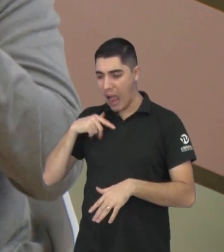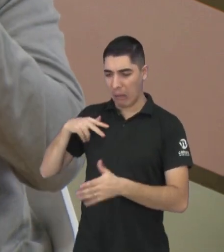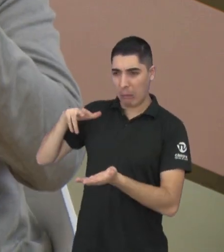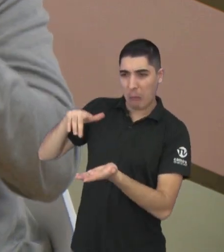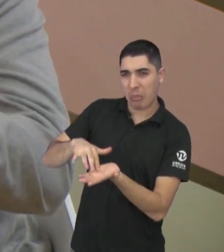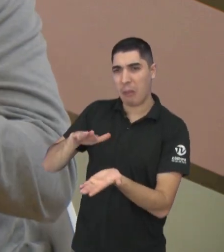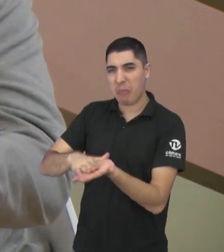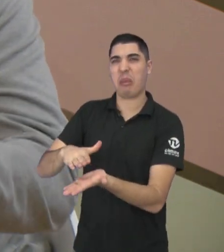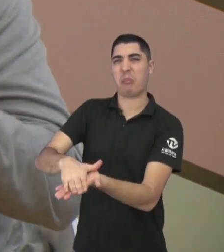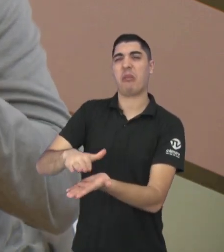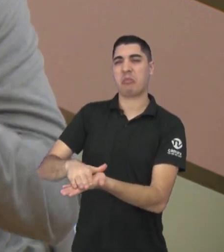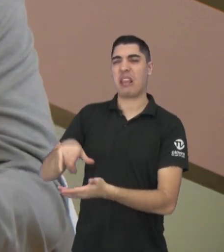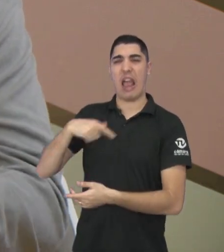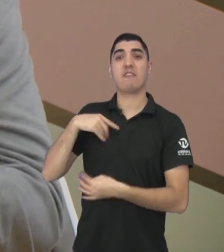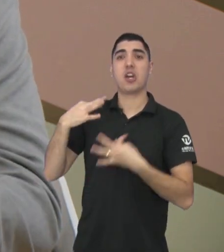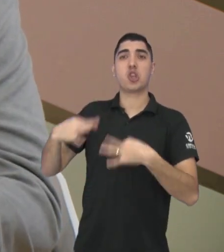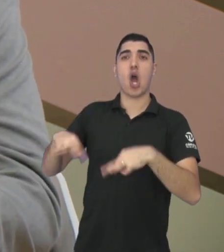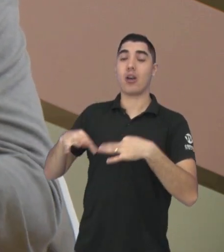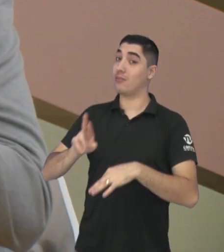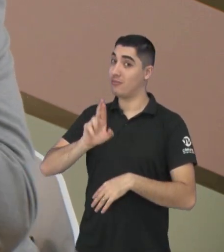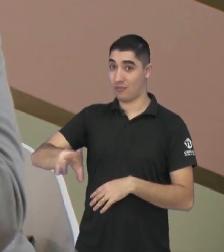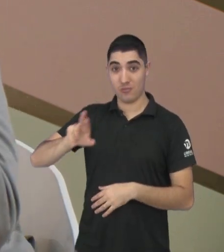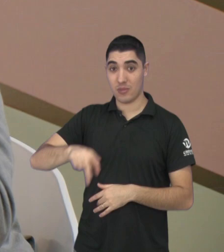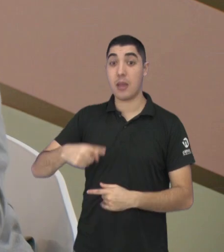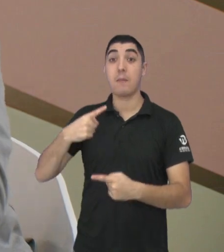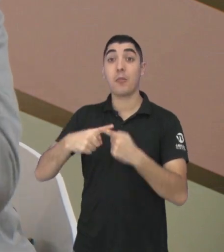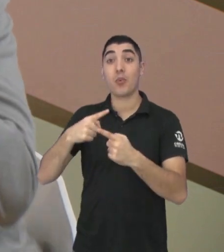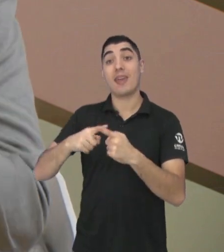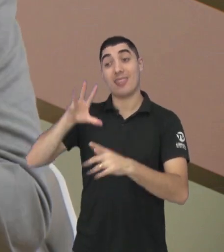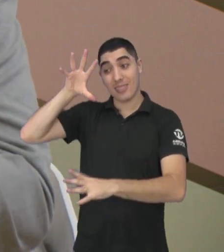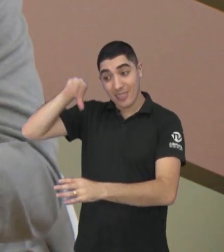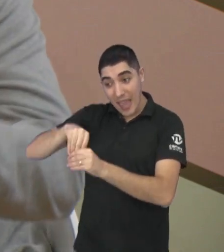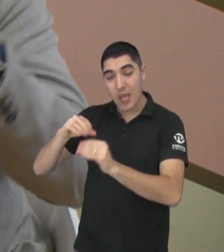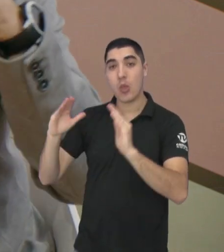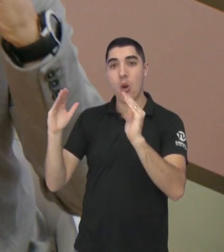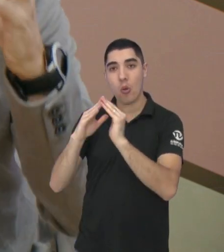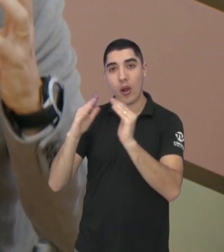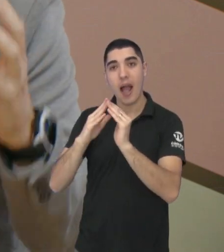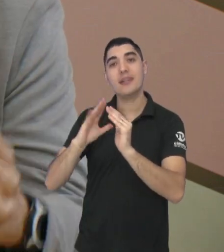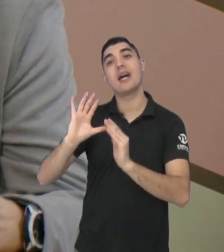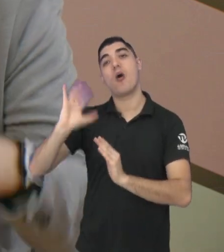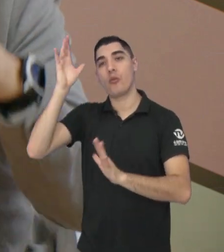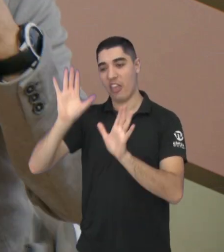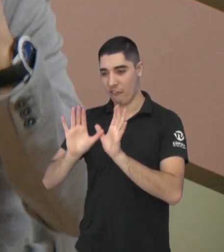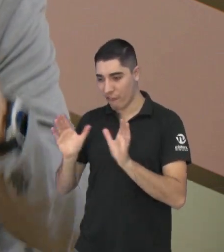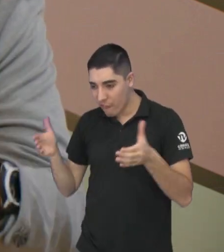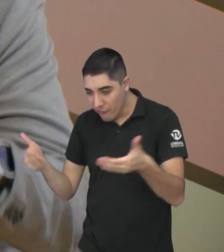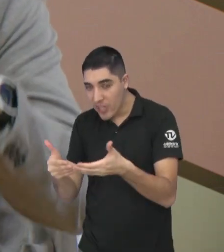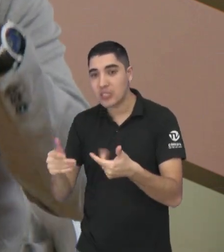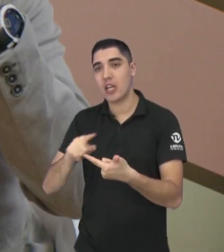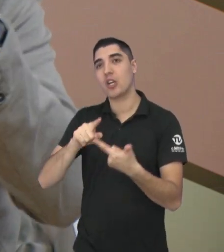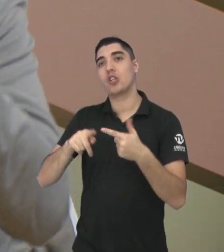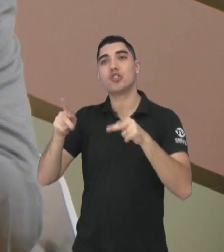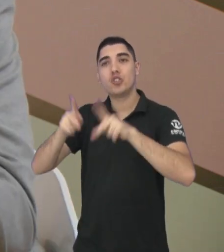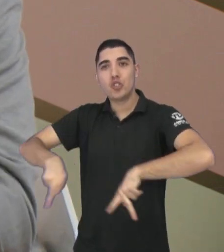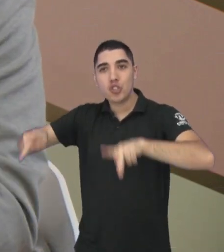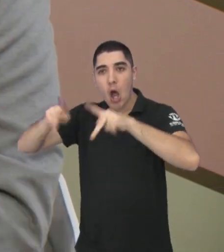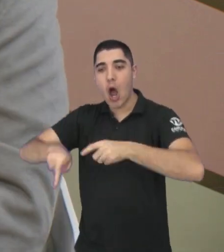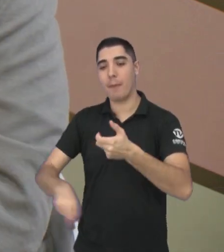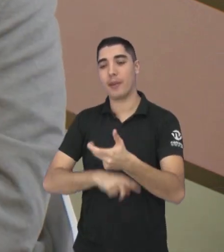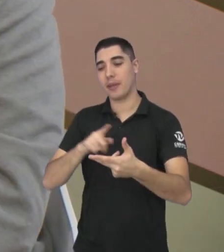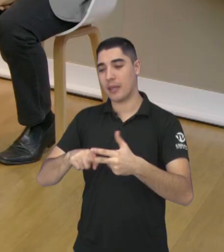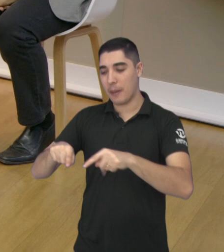d'água. Fora de casa não fica dodói. A gente fica dodói dentro de casa em ambientes fechados, no shopping, na piscina de